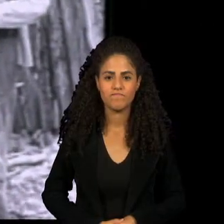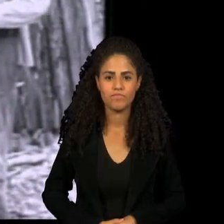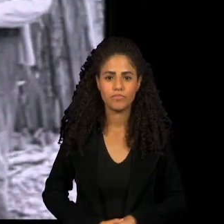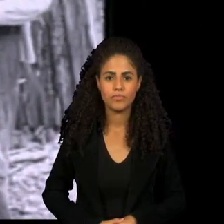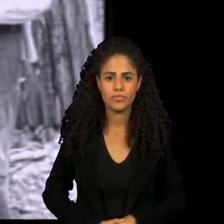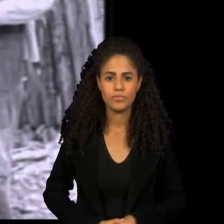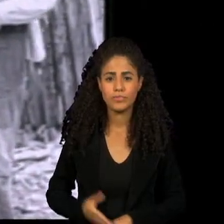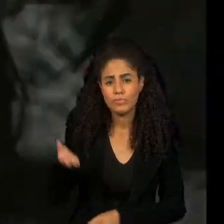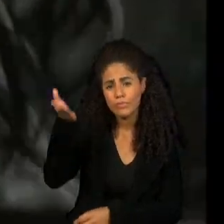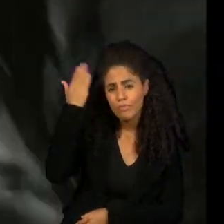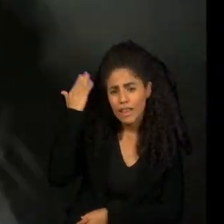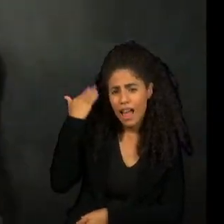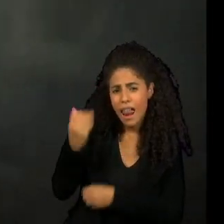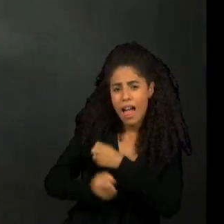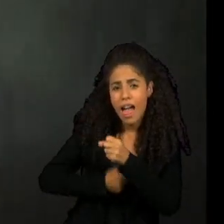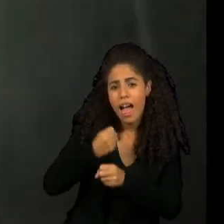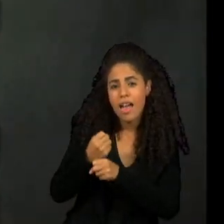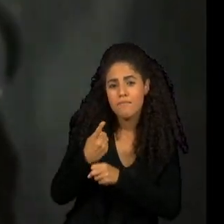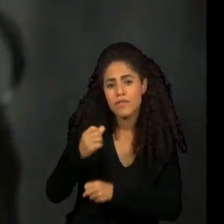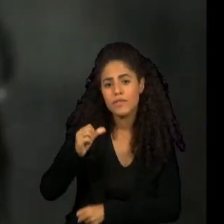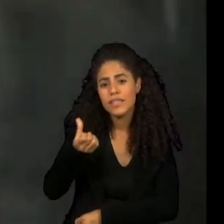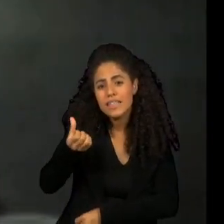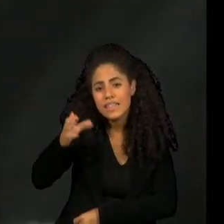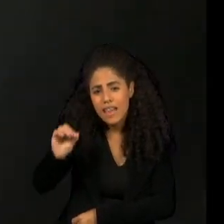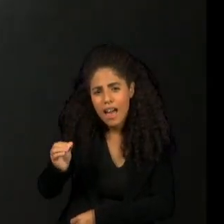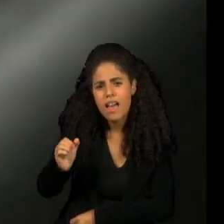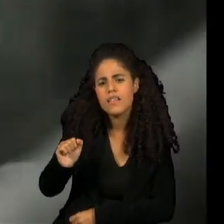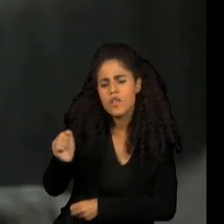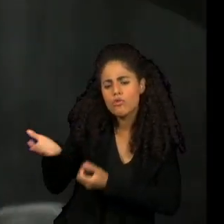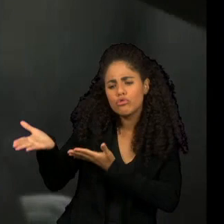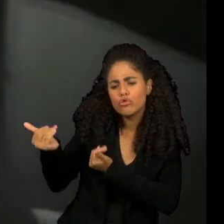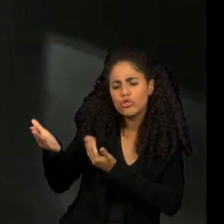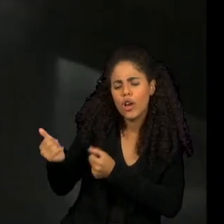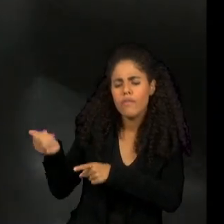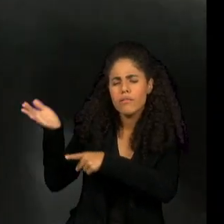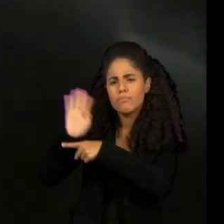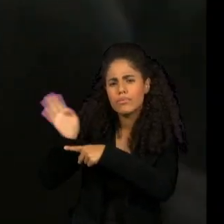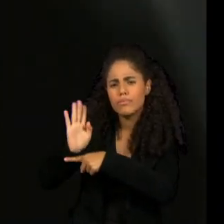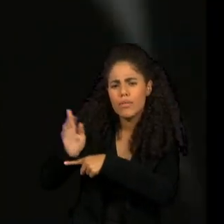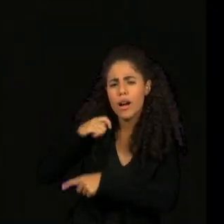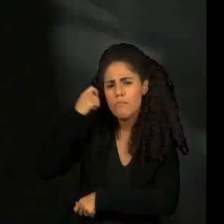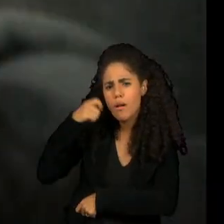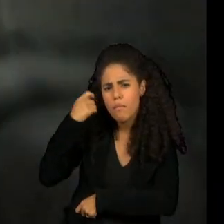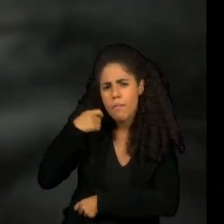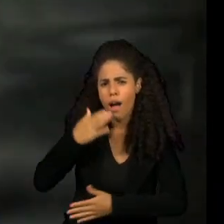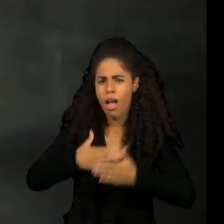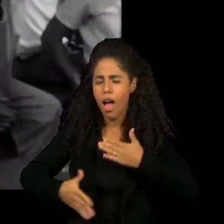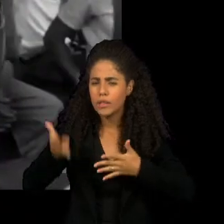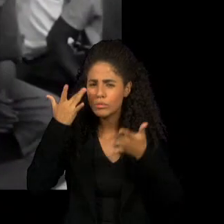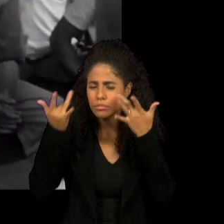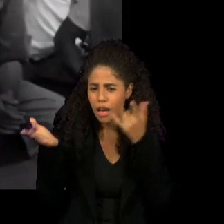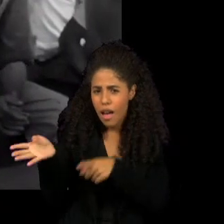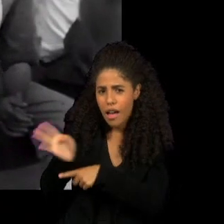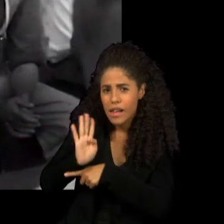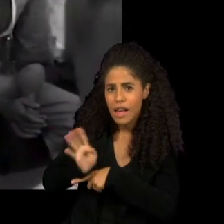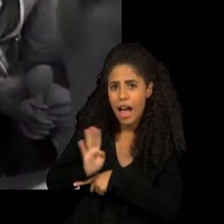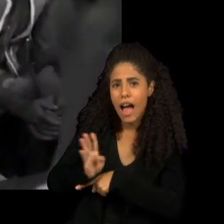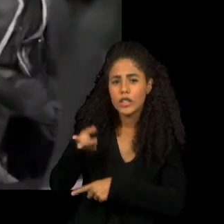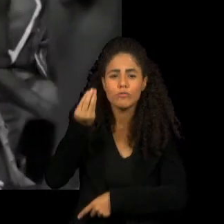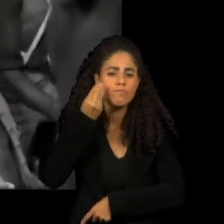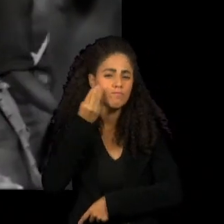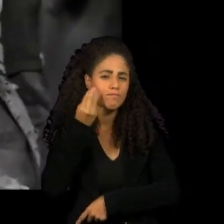Nos anos 60, jovens cineastas brasileiros propunham um cinema mais inventivo, experimental